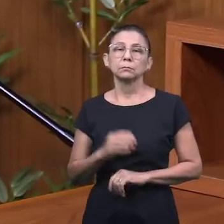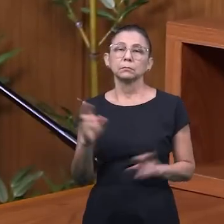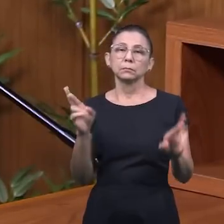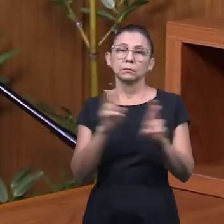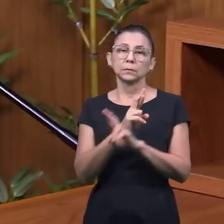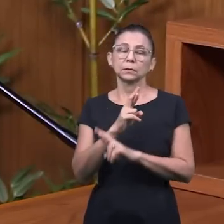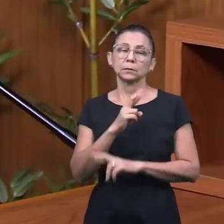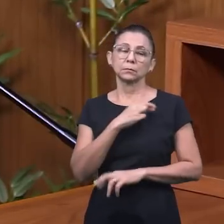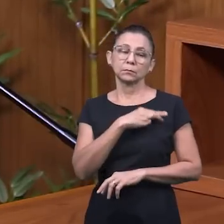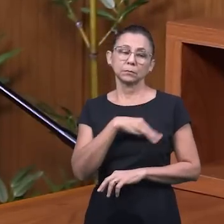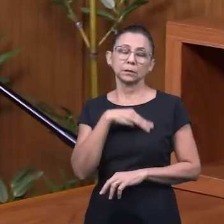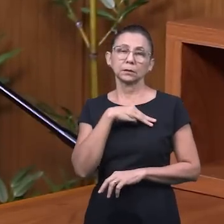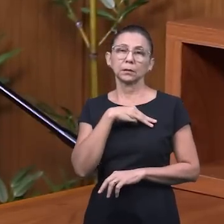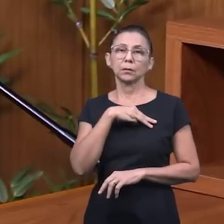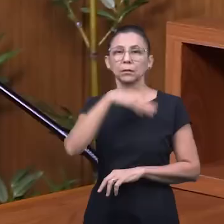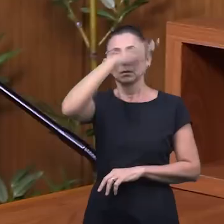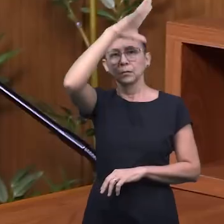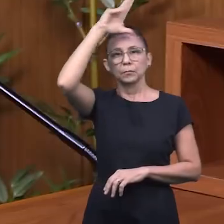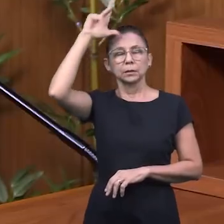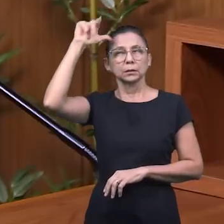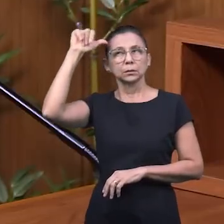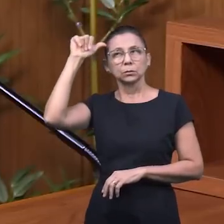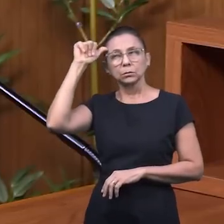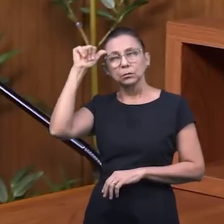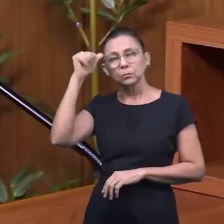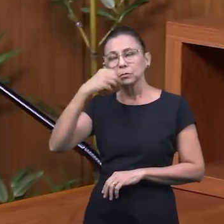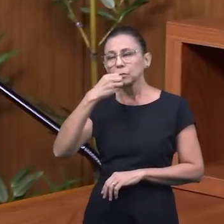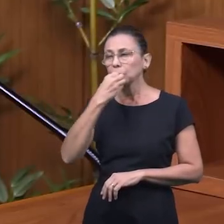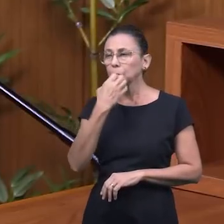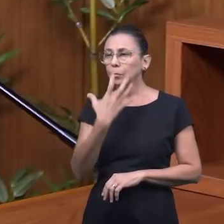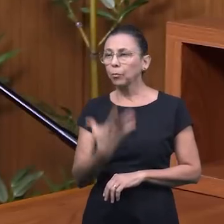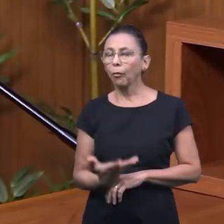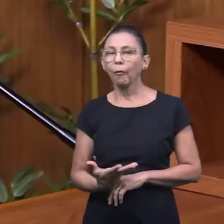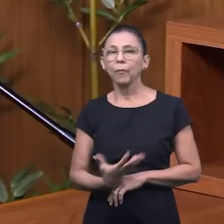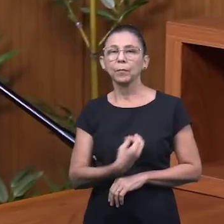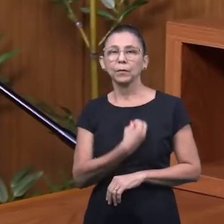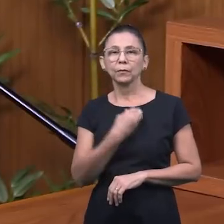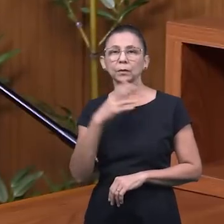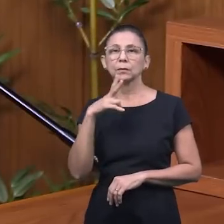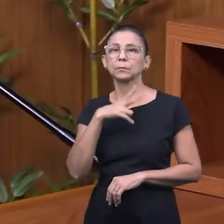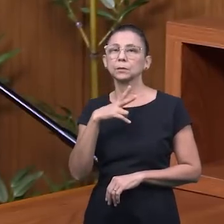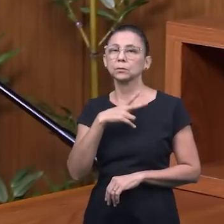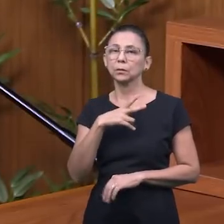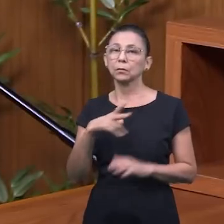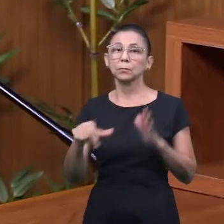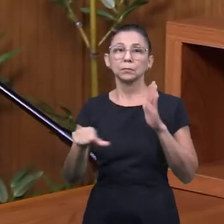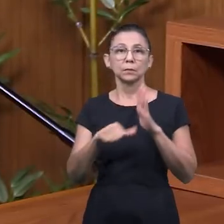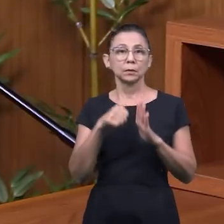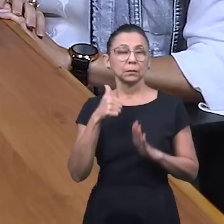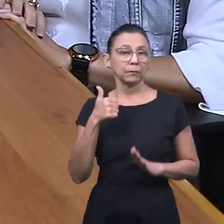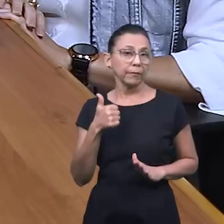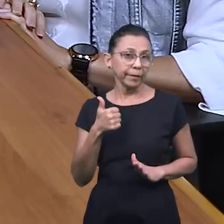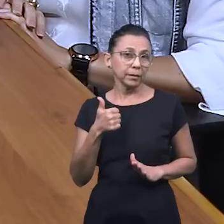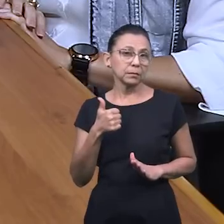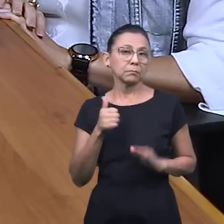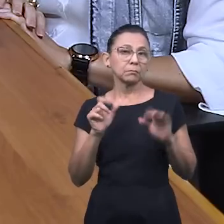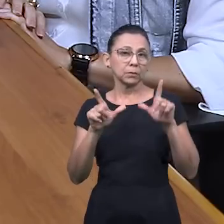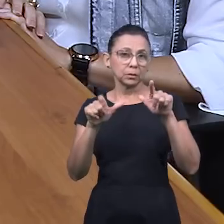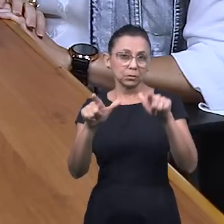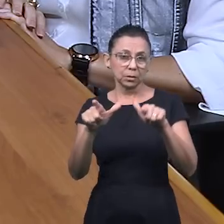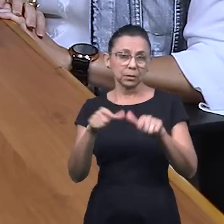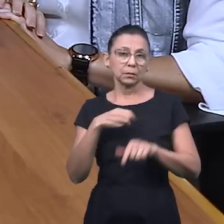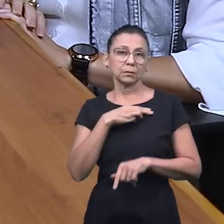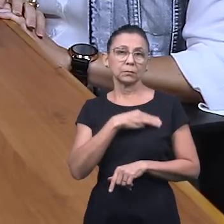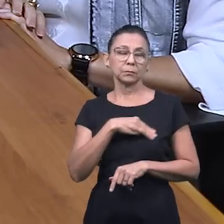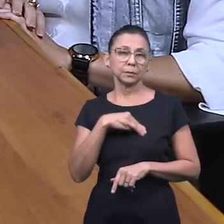Missão Amazônia foi de todo o significado que ela traz para as nossas vidas. Foi a primeira vez que eu participei e, assim, ressignificou